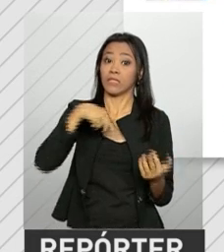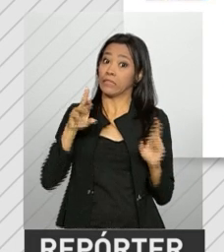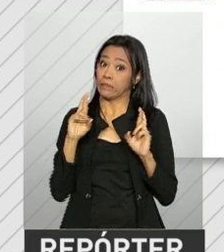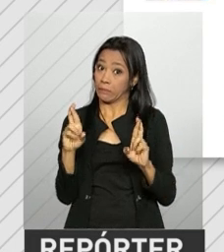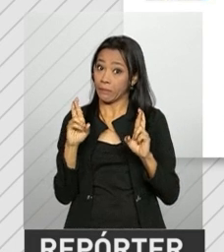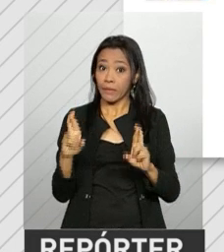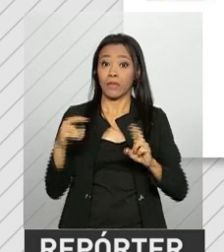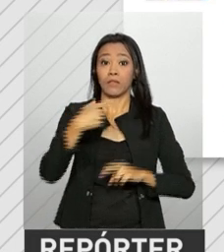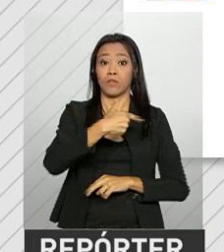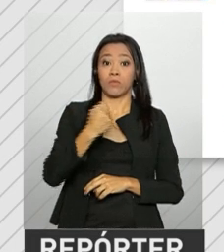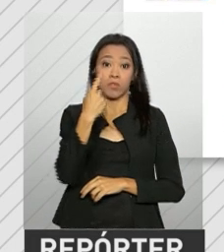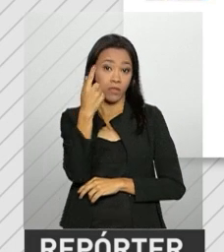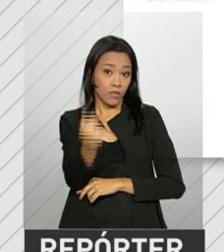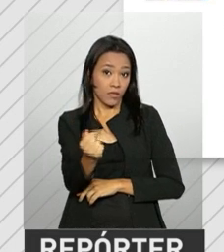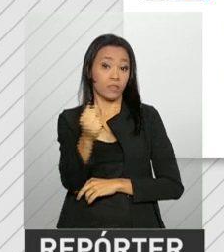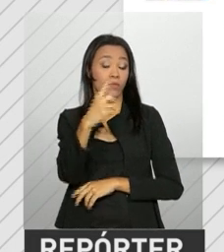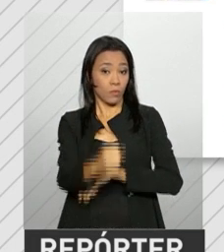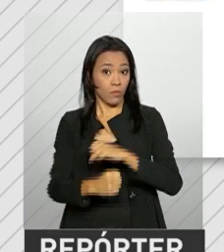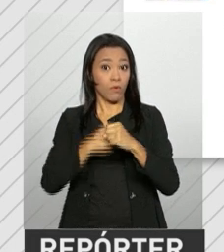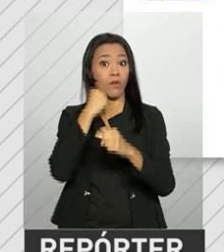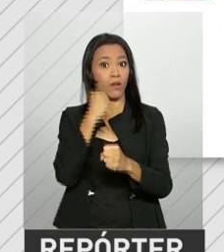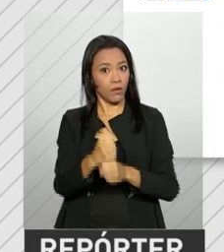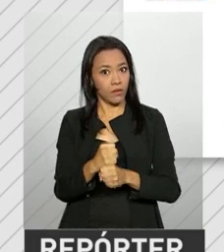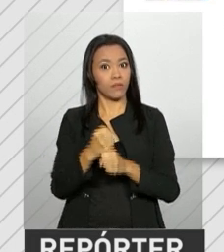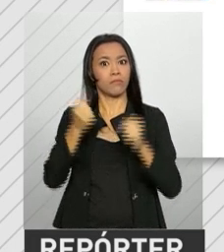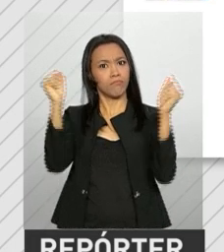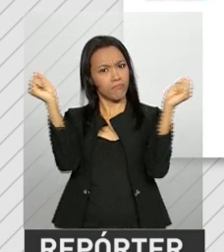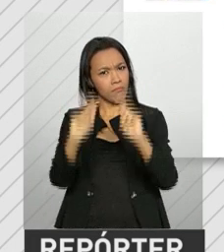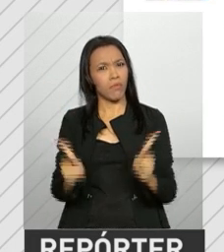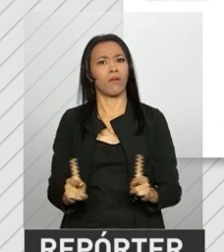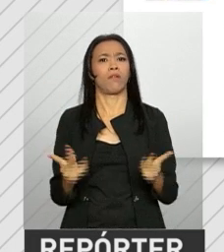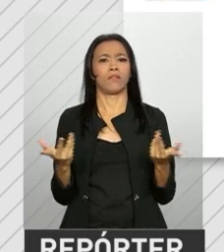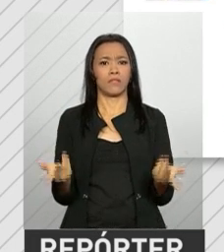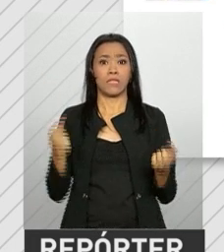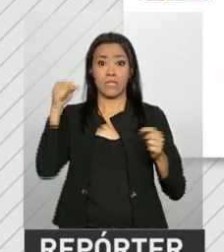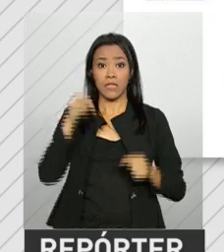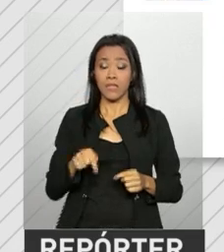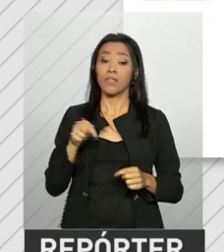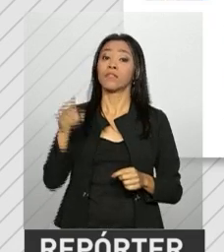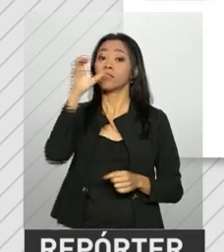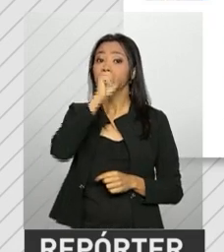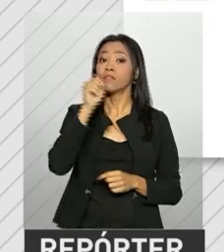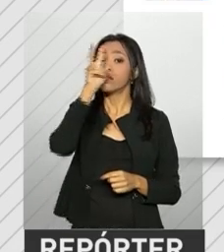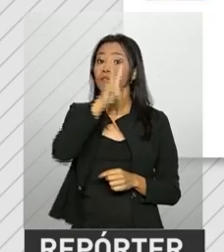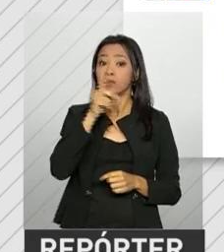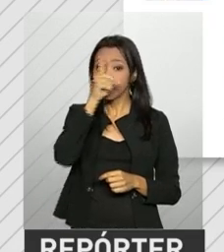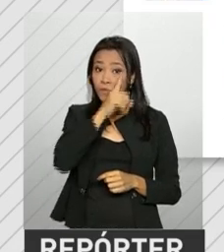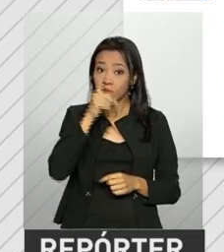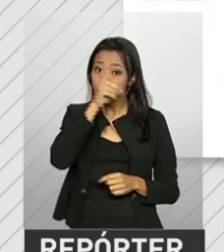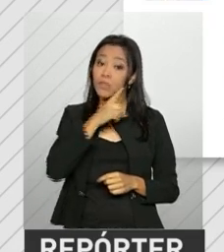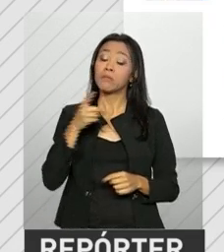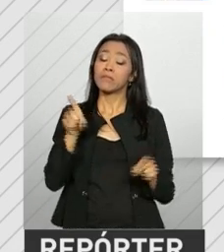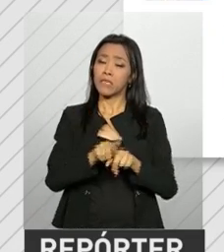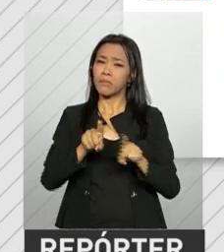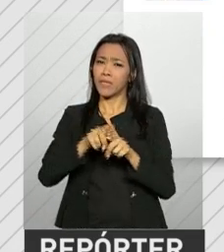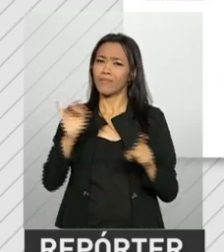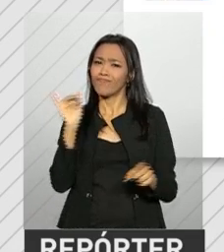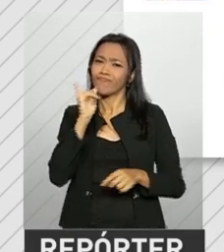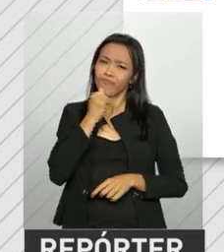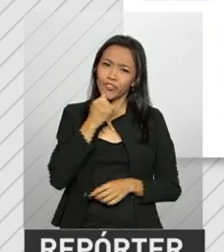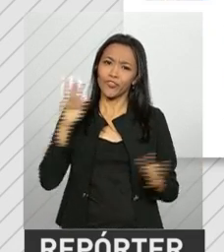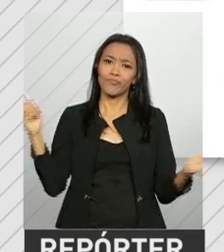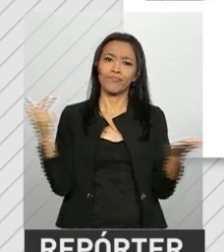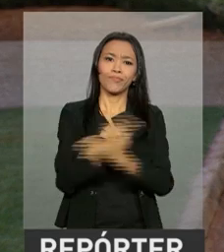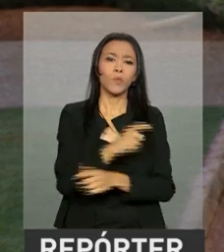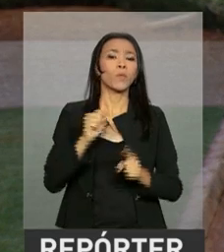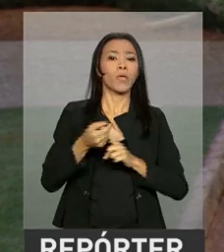que 2017 seja um ano de mais paz. Neste final de semana, o presidente Michel Temer também lamentou a morte do embaixador